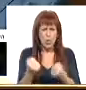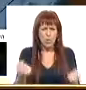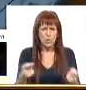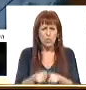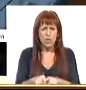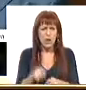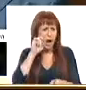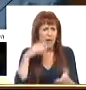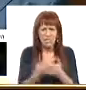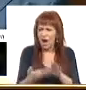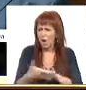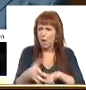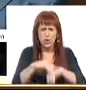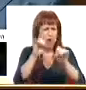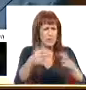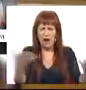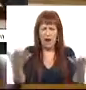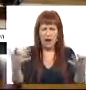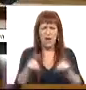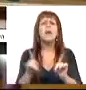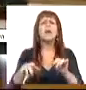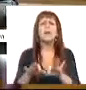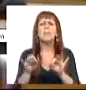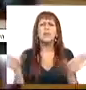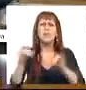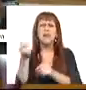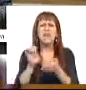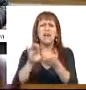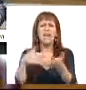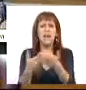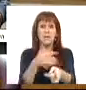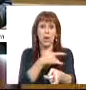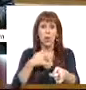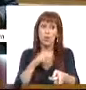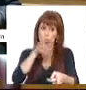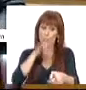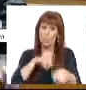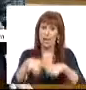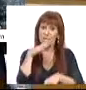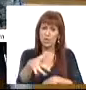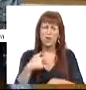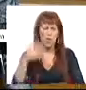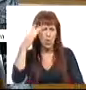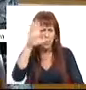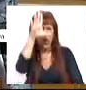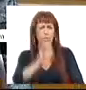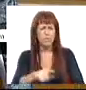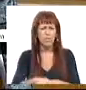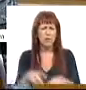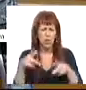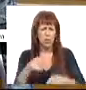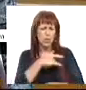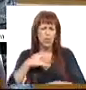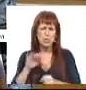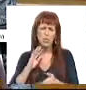consegue assegurar as urgências hospitalares e até está a ter mais dinheiro para a saúde, segundo diz o Sr. Deputado. Eu até acho que o Governo cortou